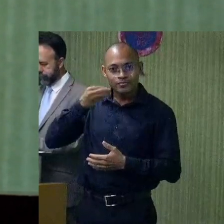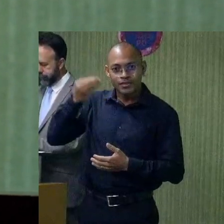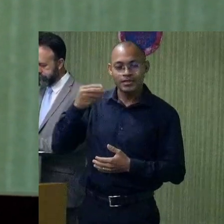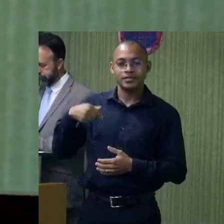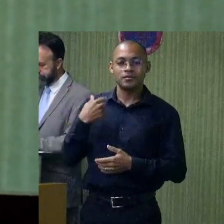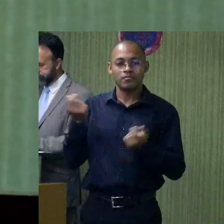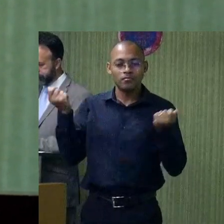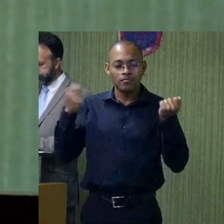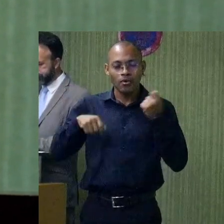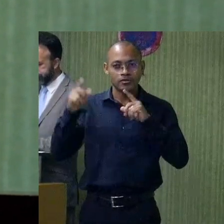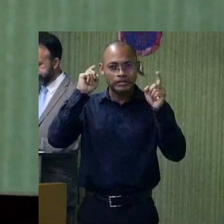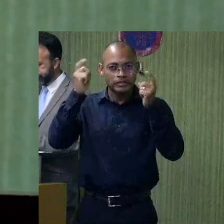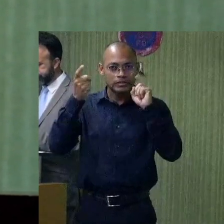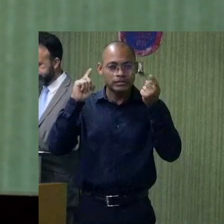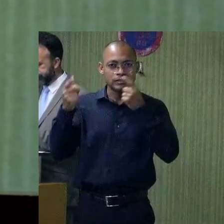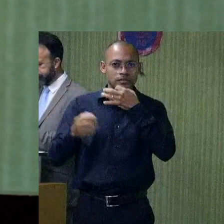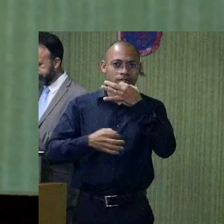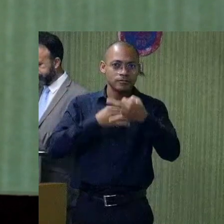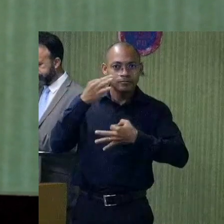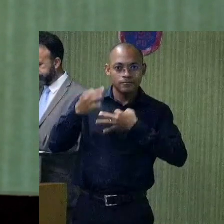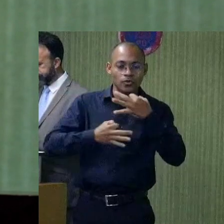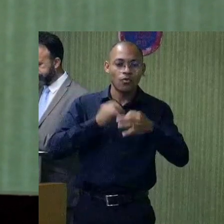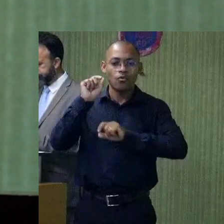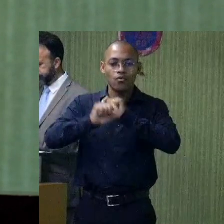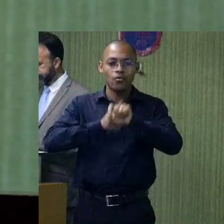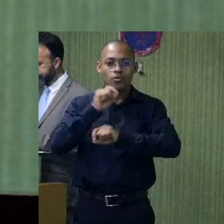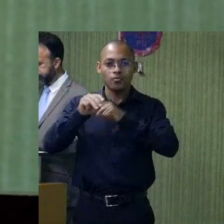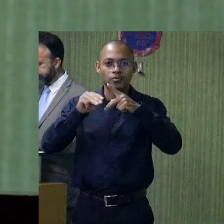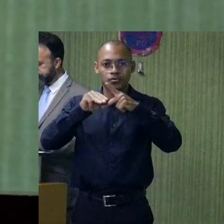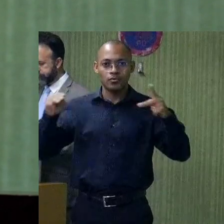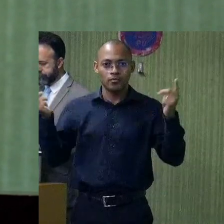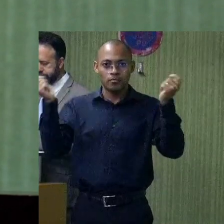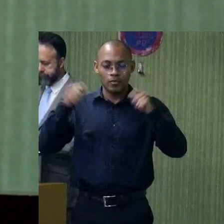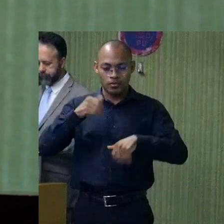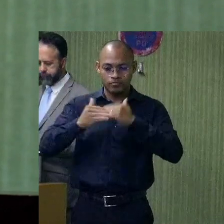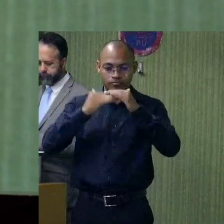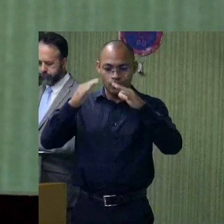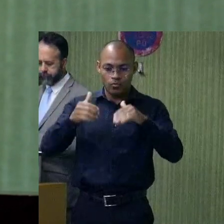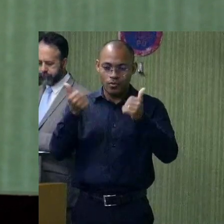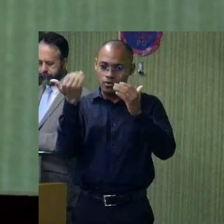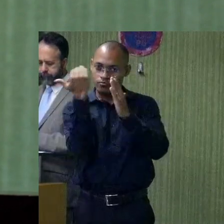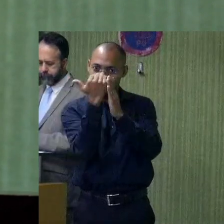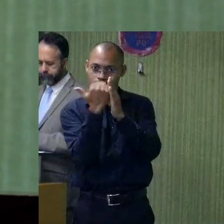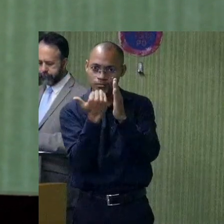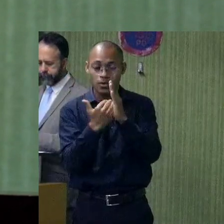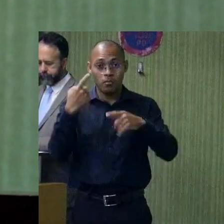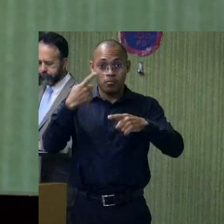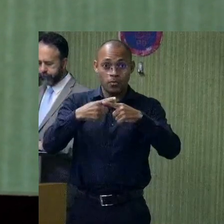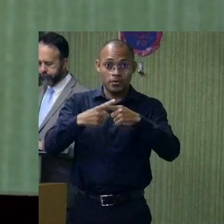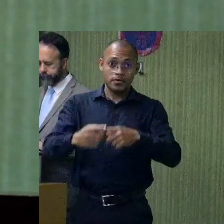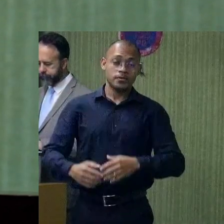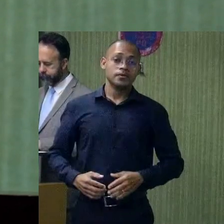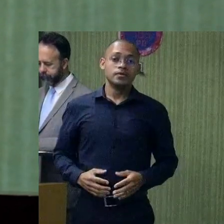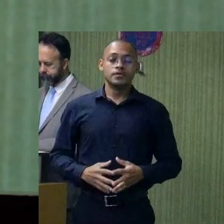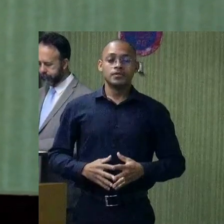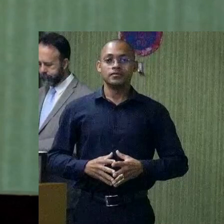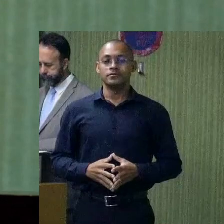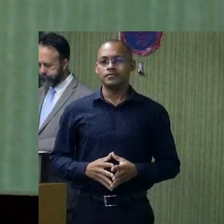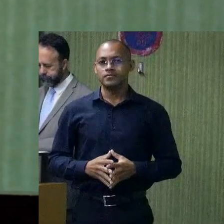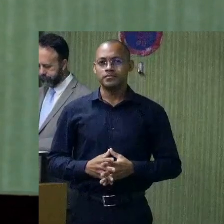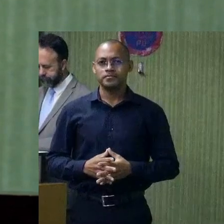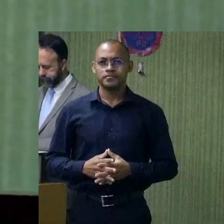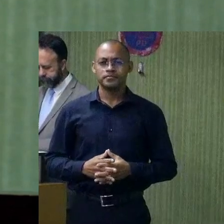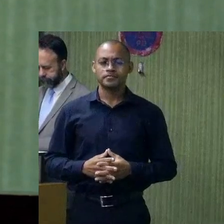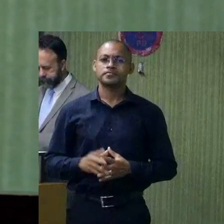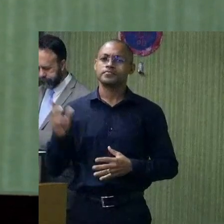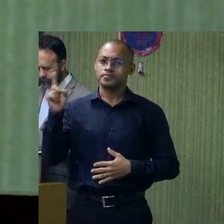sugerir no nosso estado ver de que forma o ministério pode contribu ir para uma implementação porque eh a